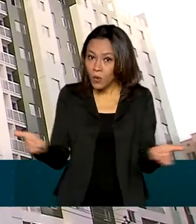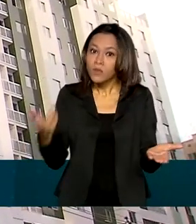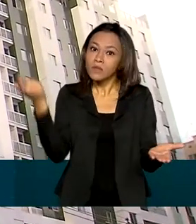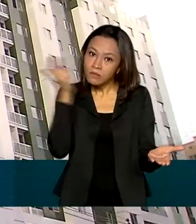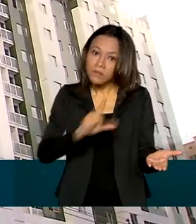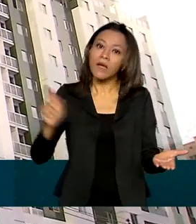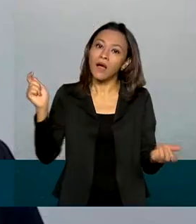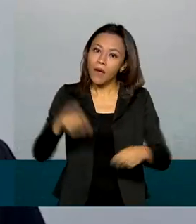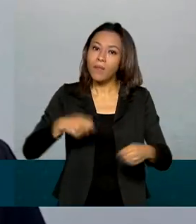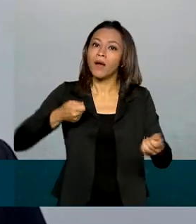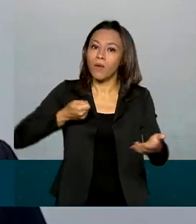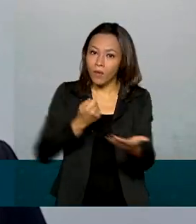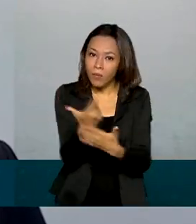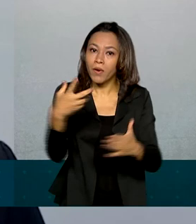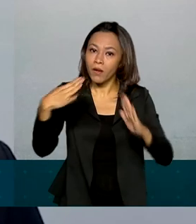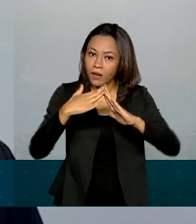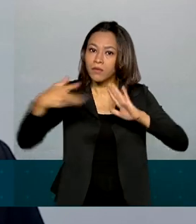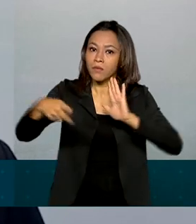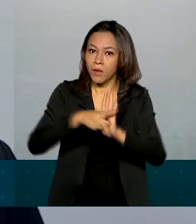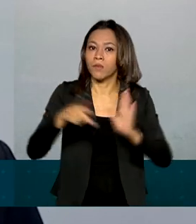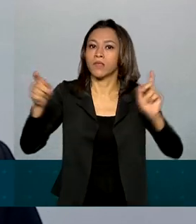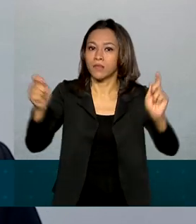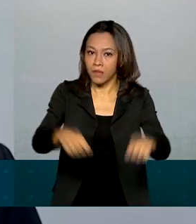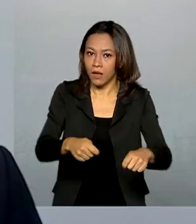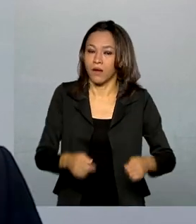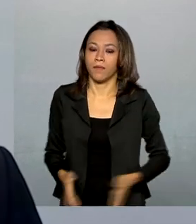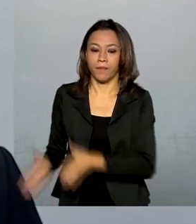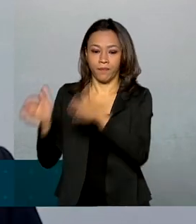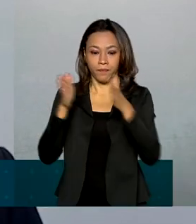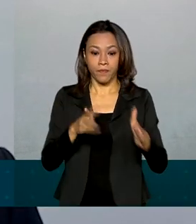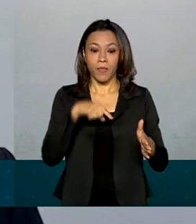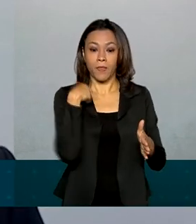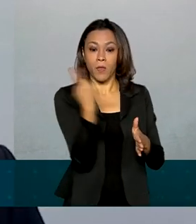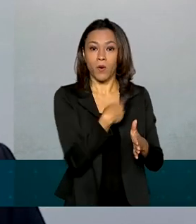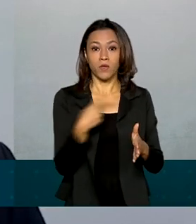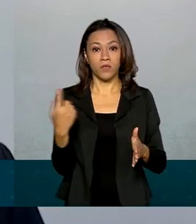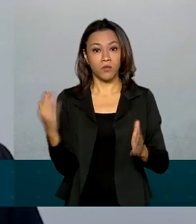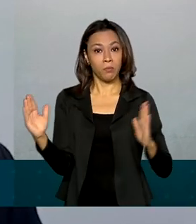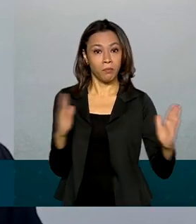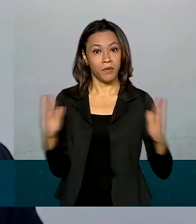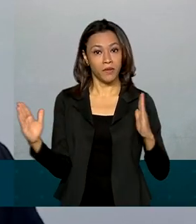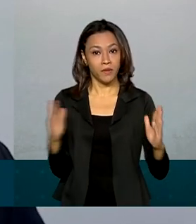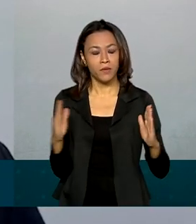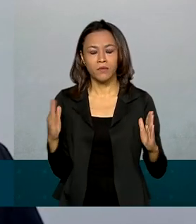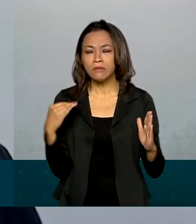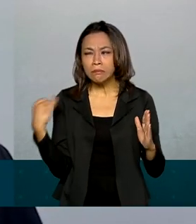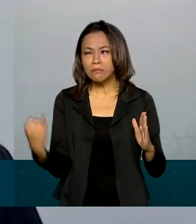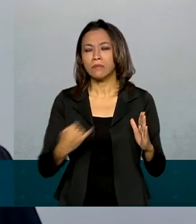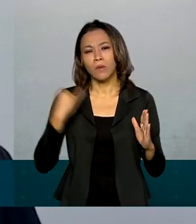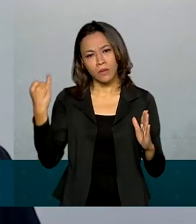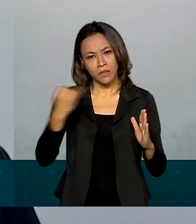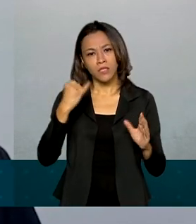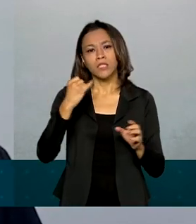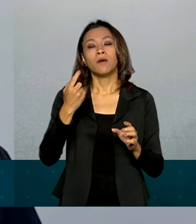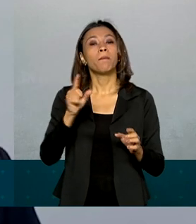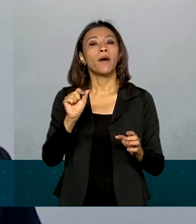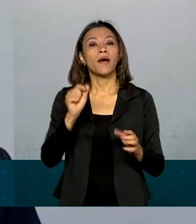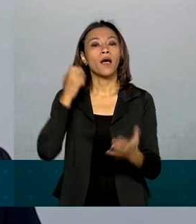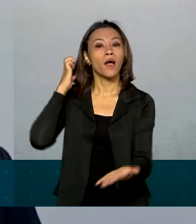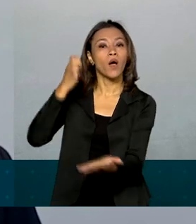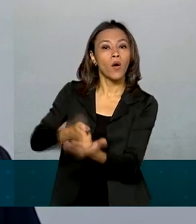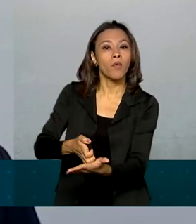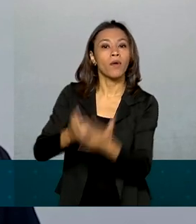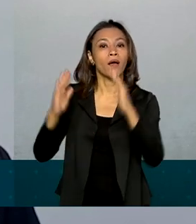aquisição do imóvel. Nós temos um momento muito importante para financiamento imobiliário,